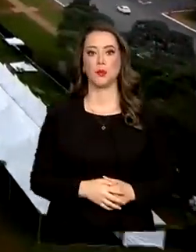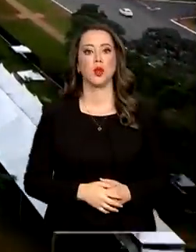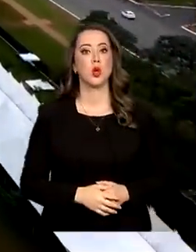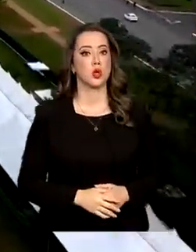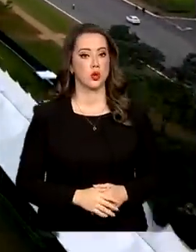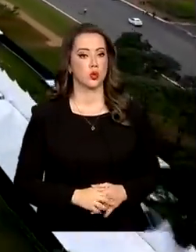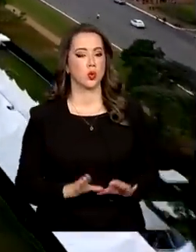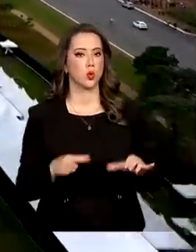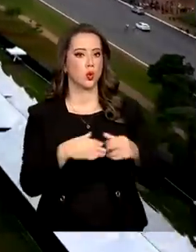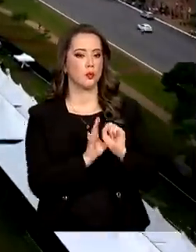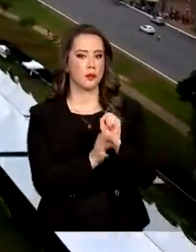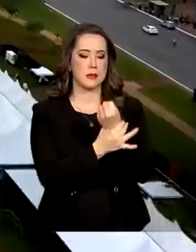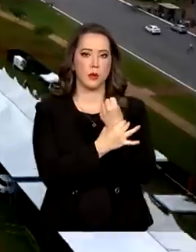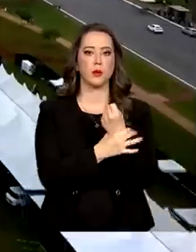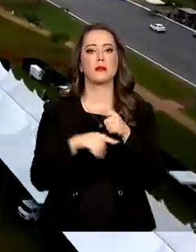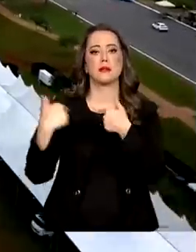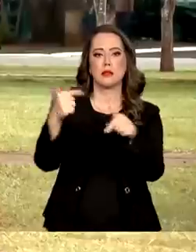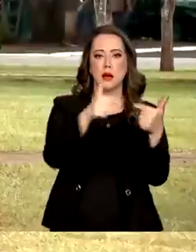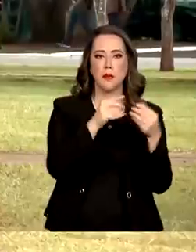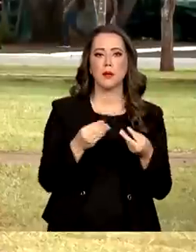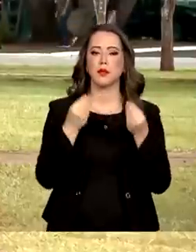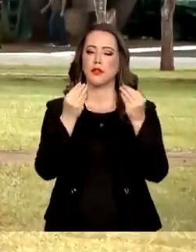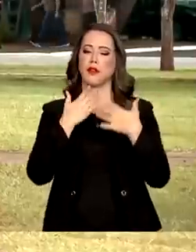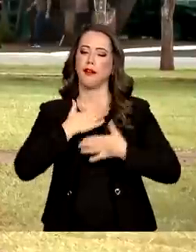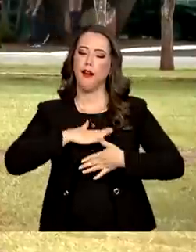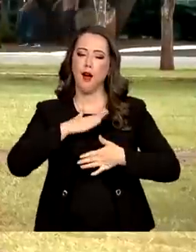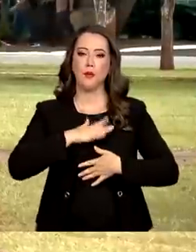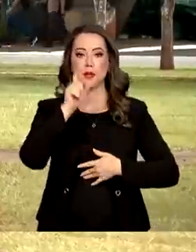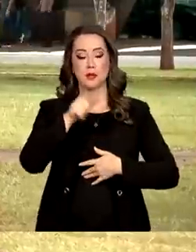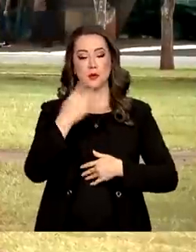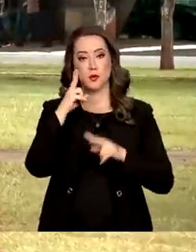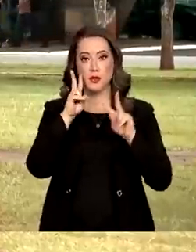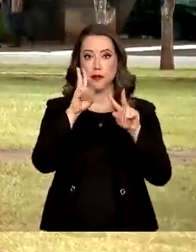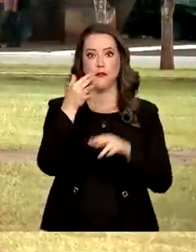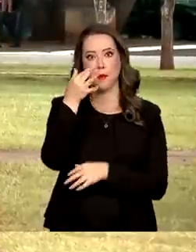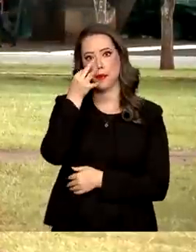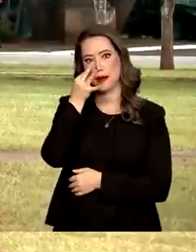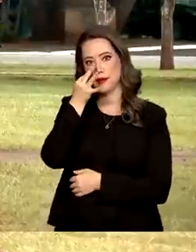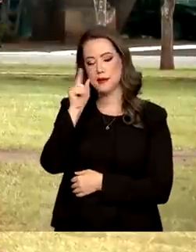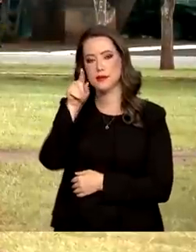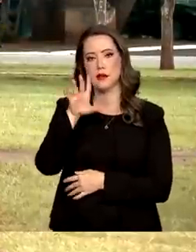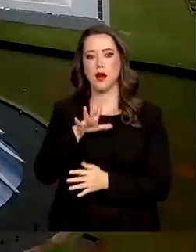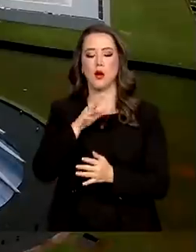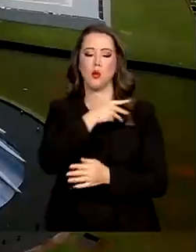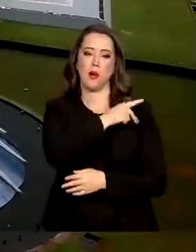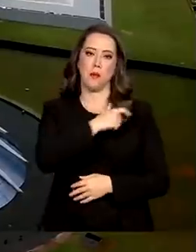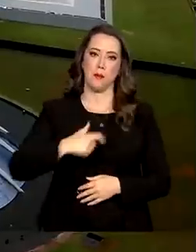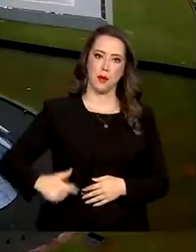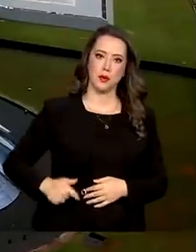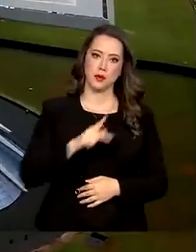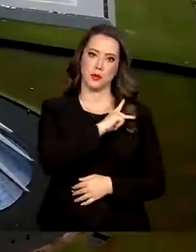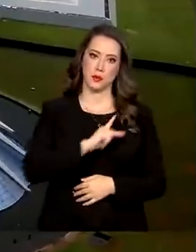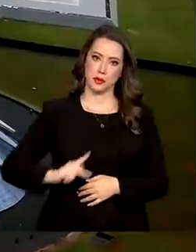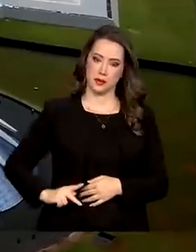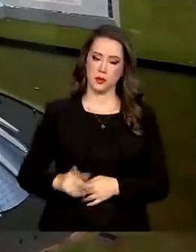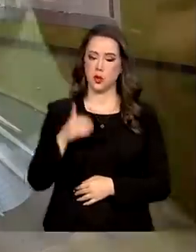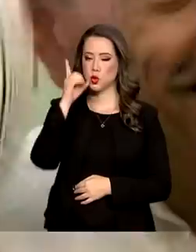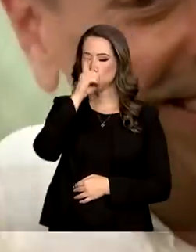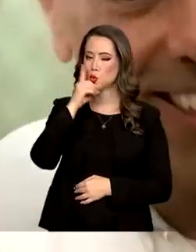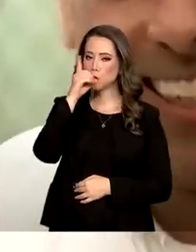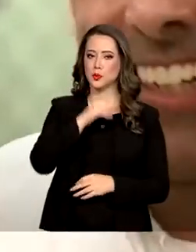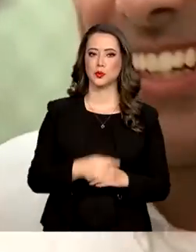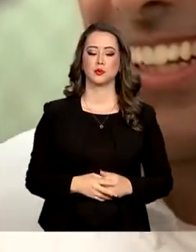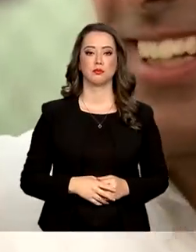de segurança trabalho para garantir a tranquilidade de quem vai acompanhar de perto a posse presidencial no domingo e